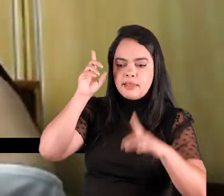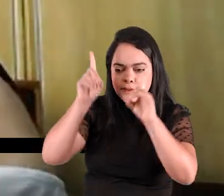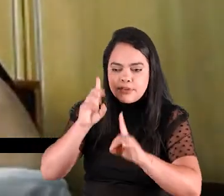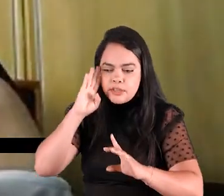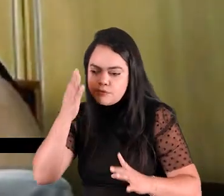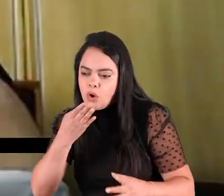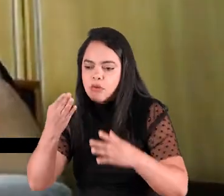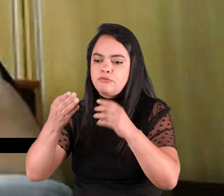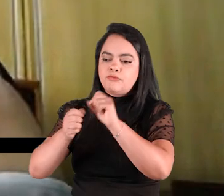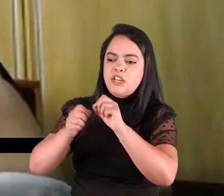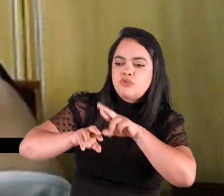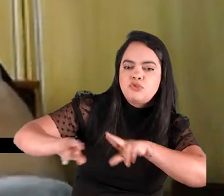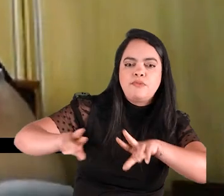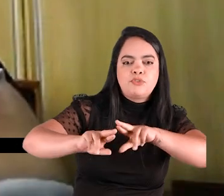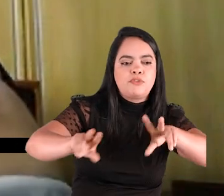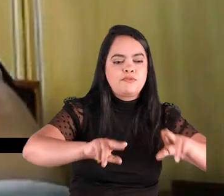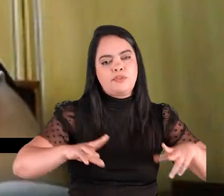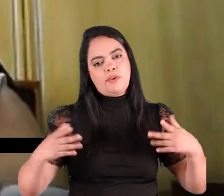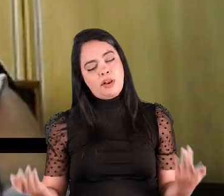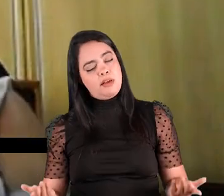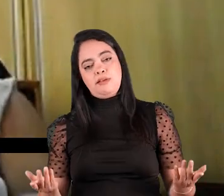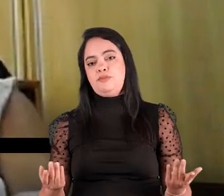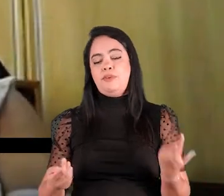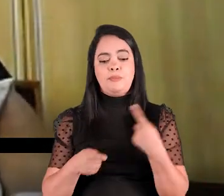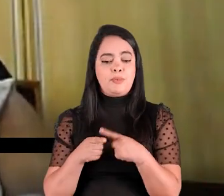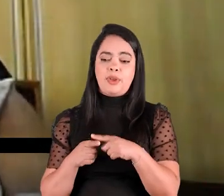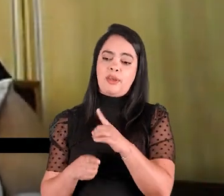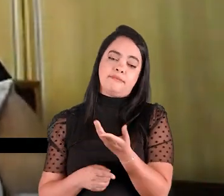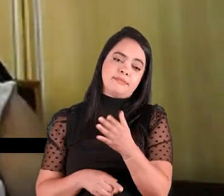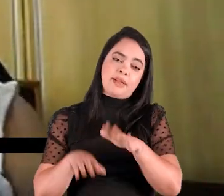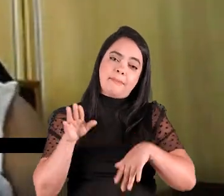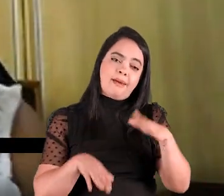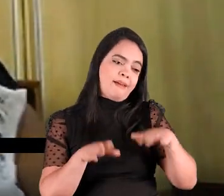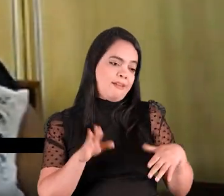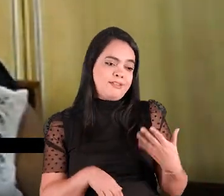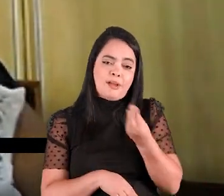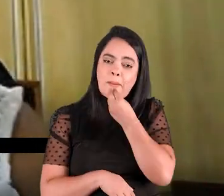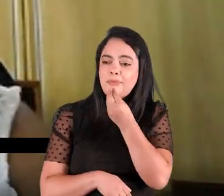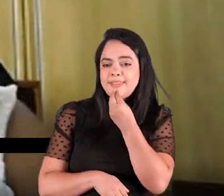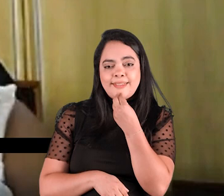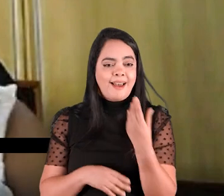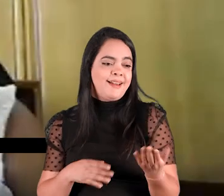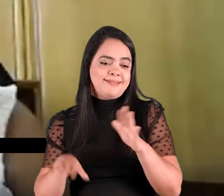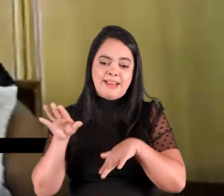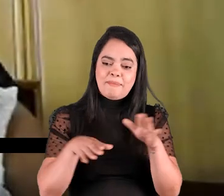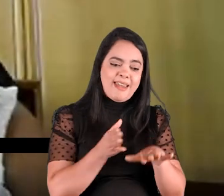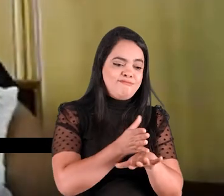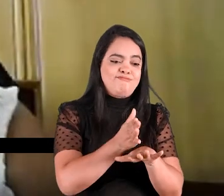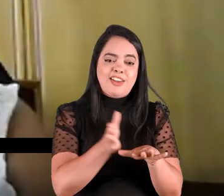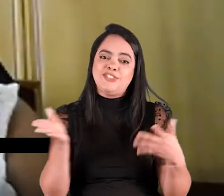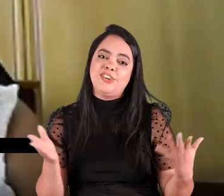cada um vai depender da sua trajetória, vai depender das oportunidades. Eu falo muito que na educação